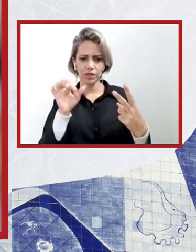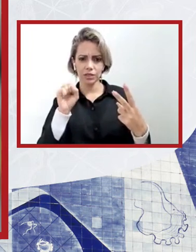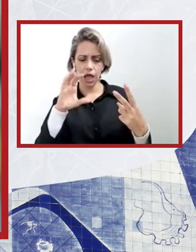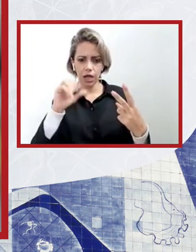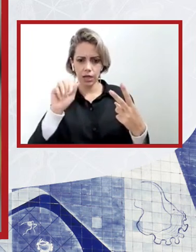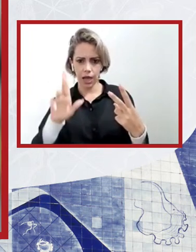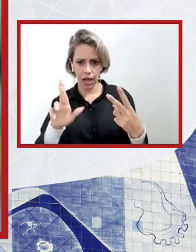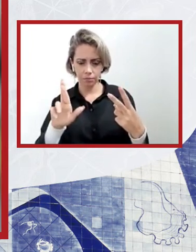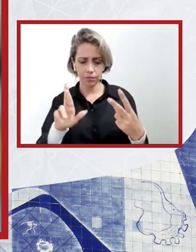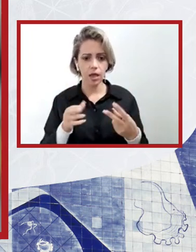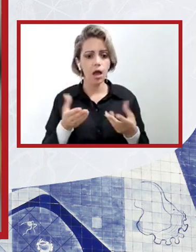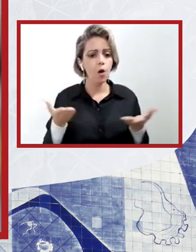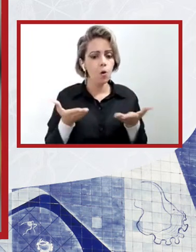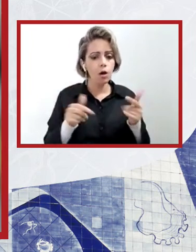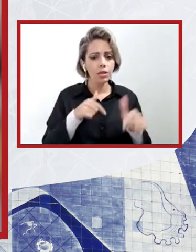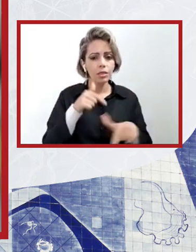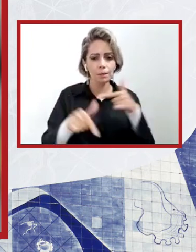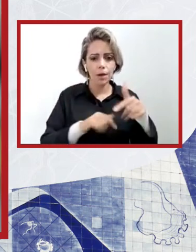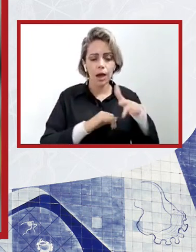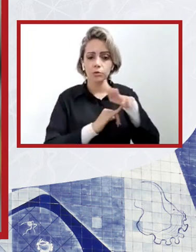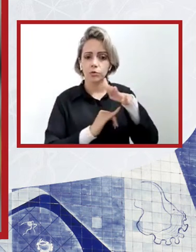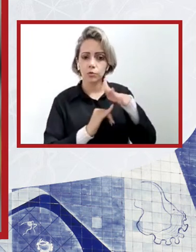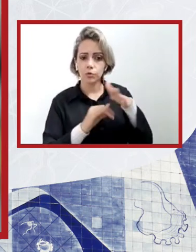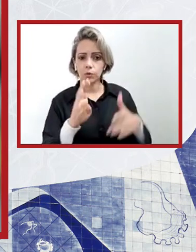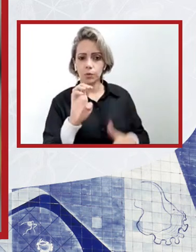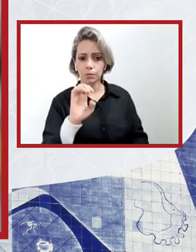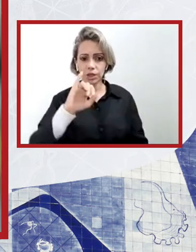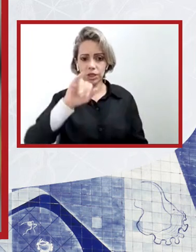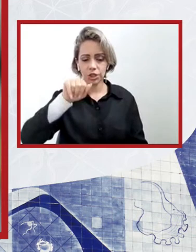Técnico e Tecnológico do Instituto Benjamin Constant, onde é